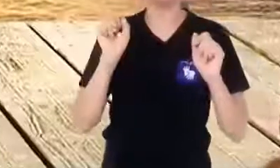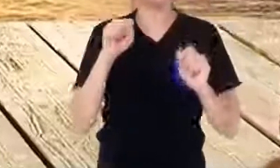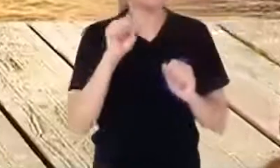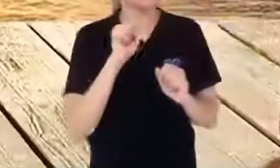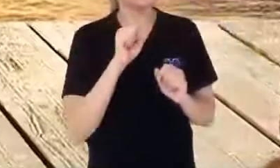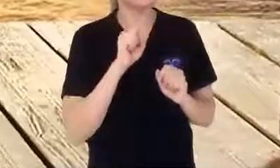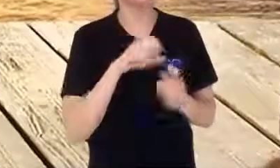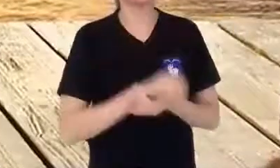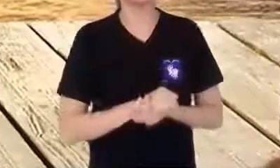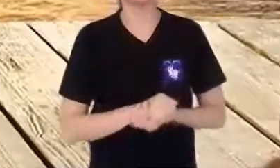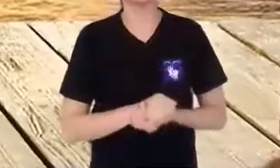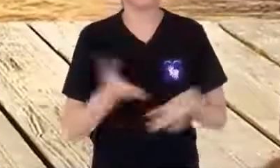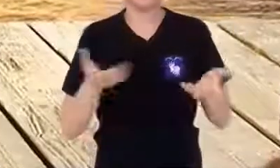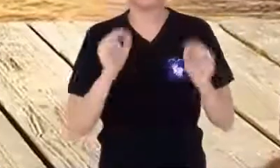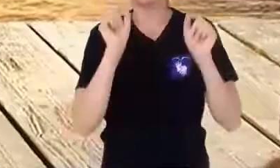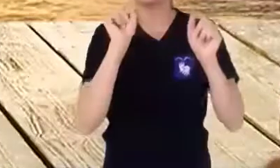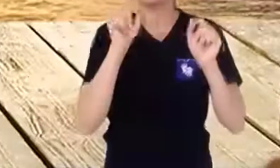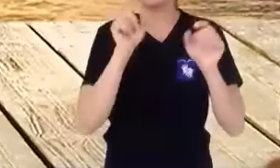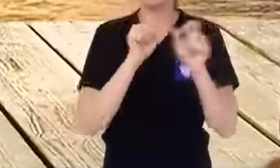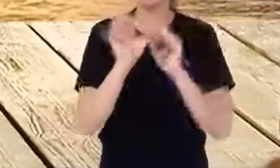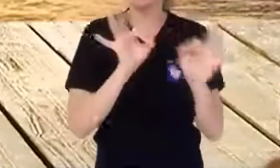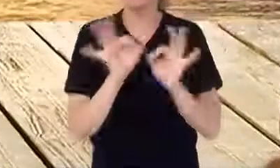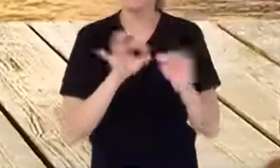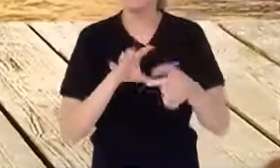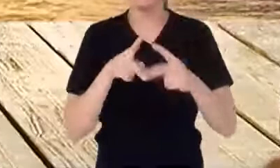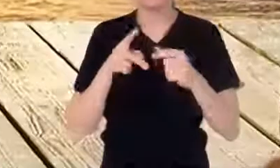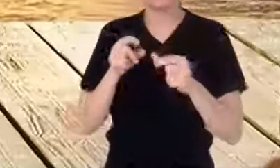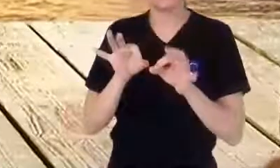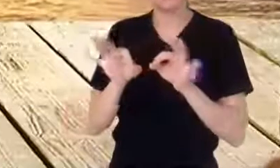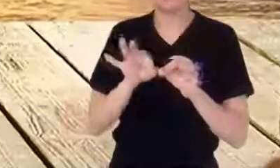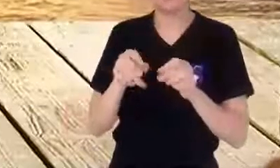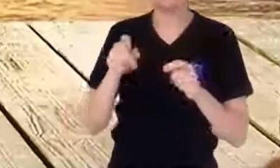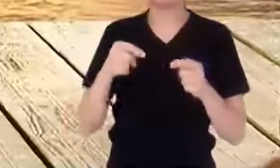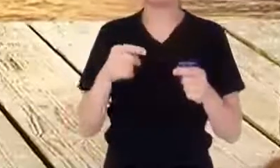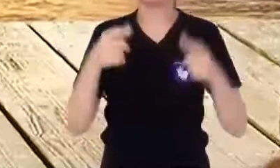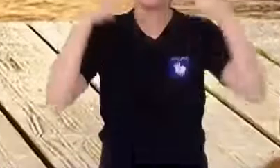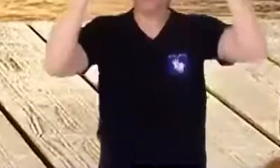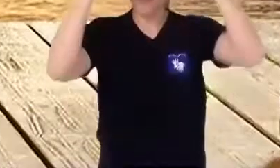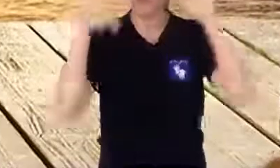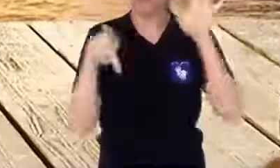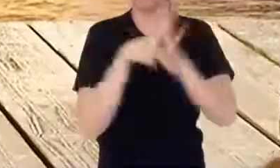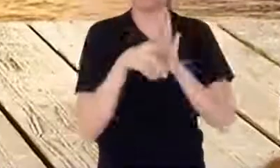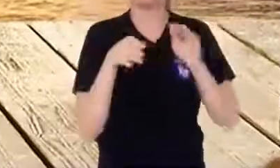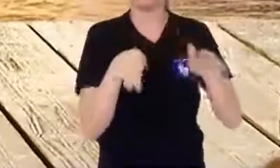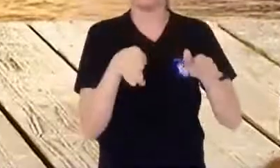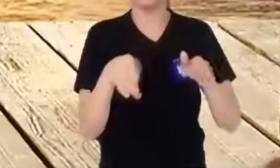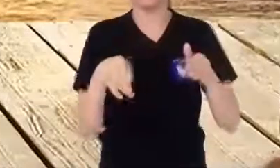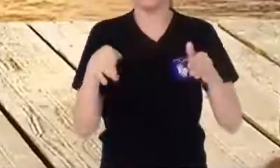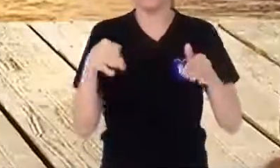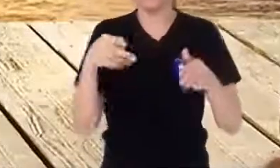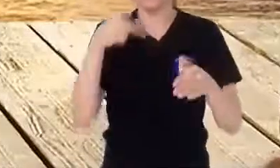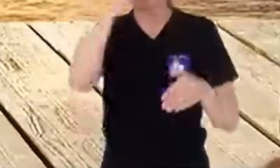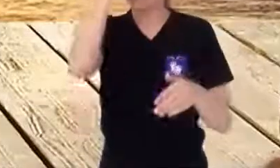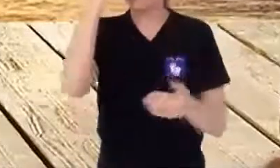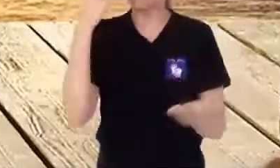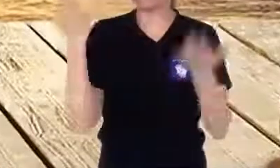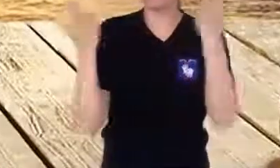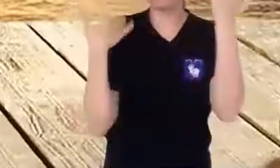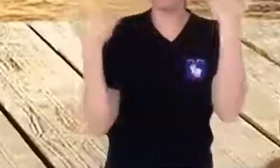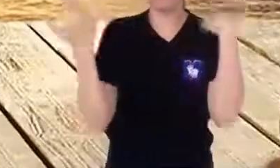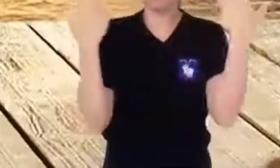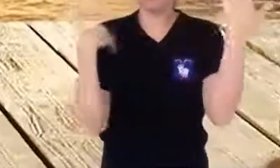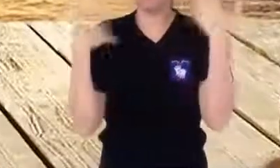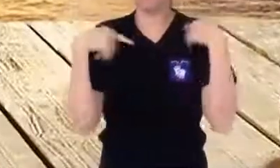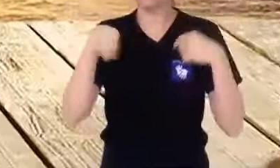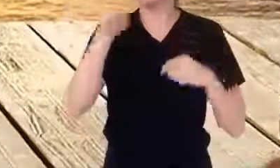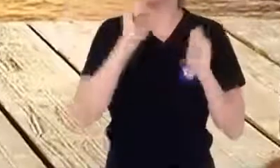vai fazer o seu chapéu de marujo. Vamos fazer que legal. Esse chapéu de marujo? Vamos. Tem até Aí em casa você pode